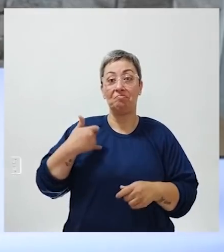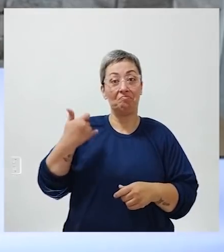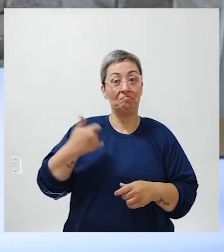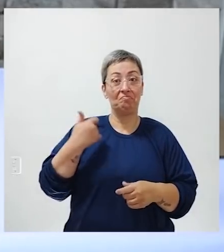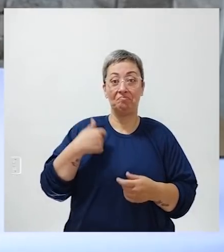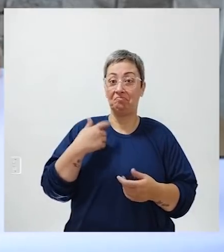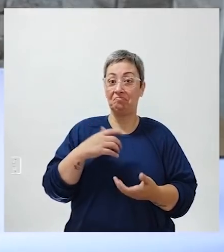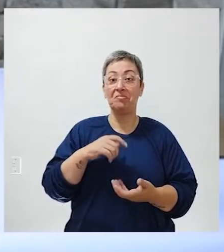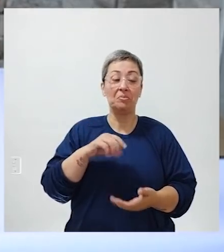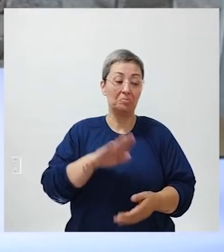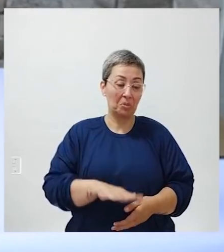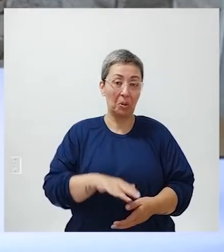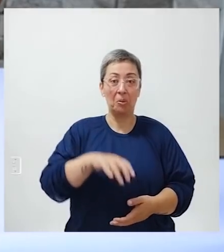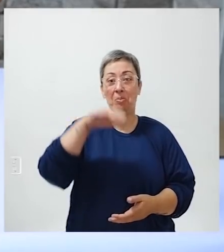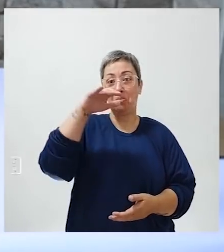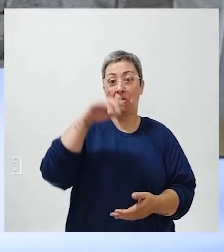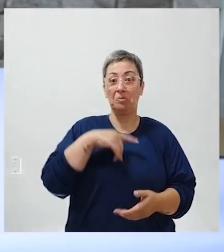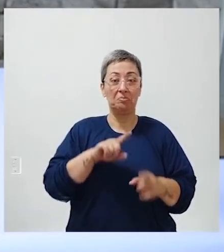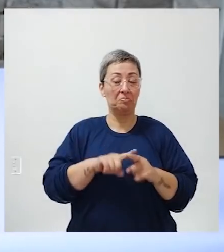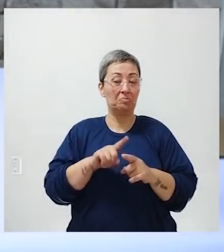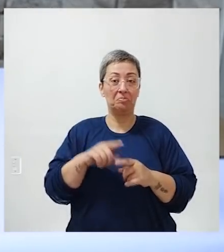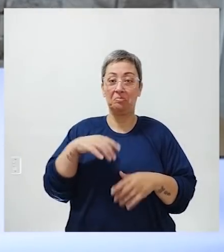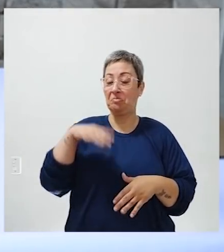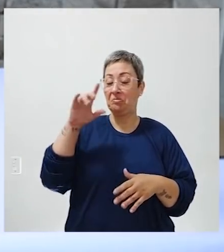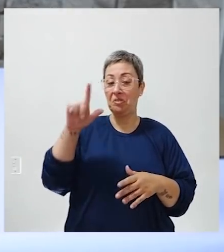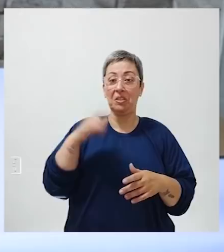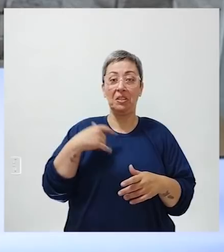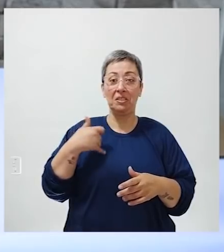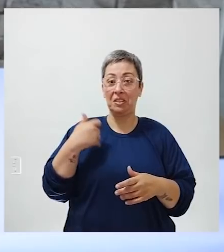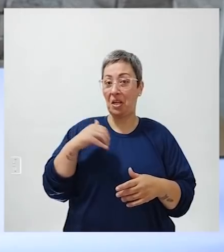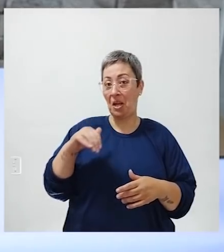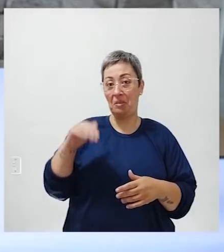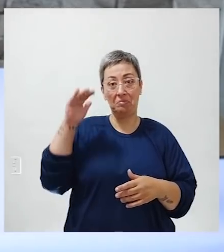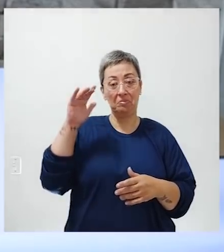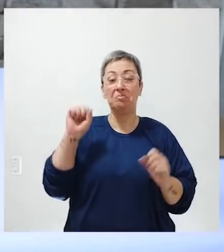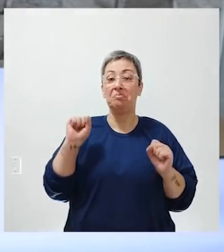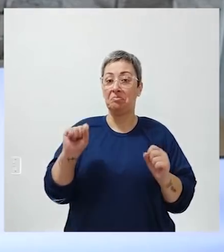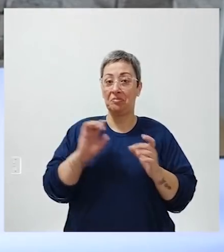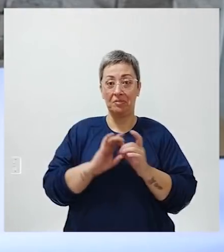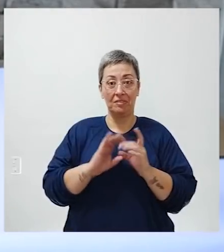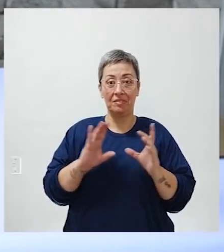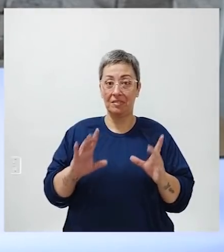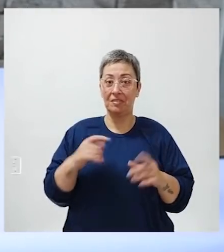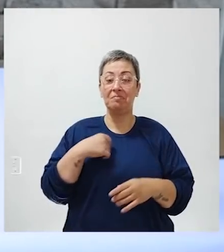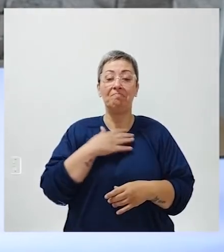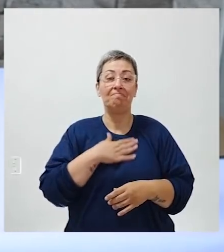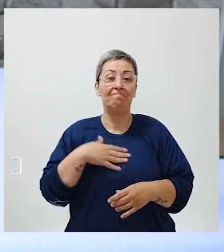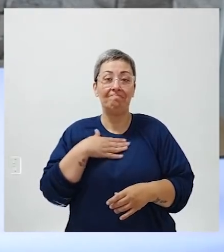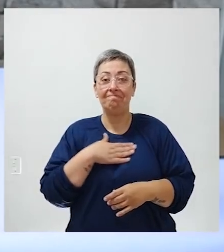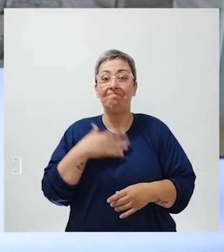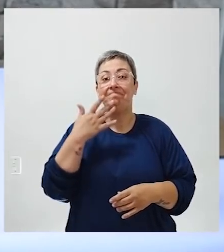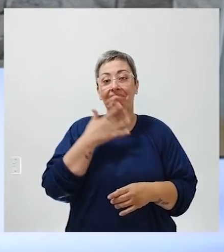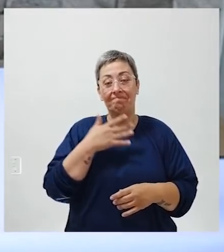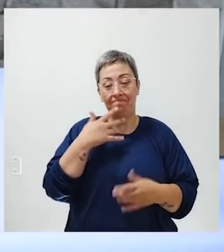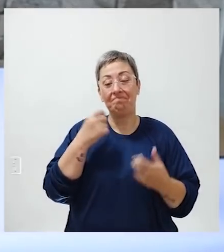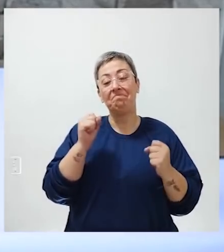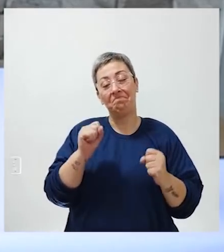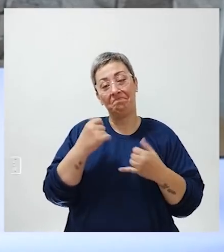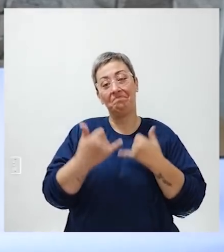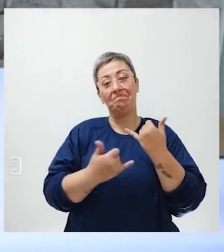idade. Pode ser pequeno, grande, médio, adulto, criança grande. A coisa mais gostosa da vida é